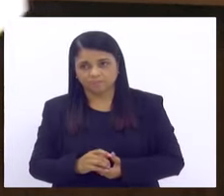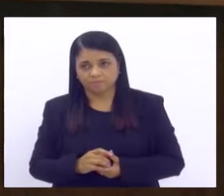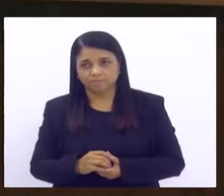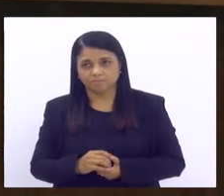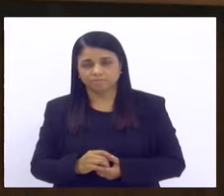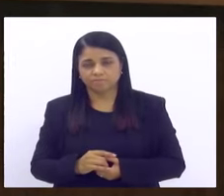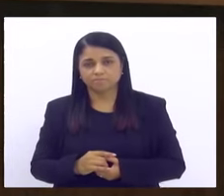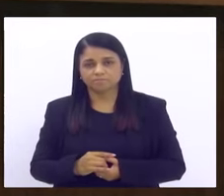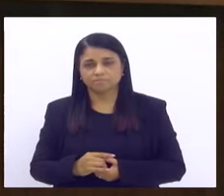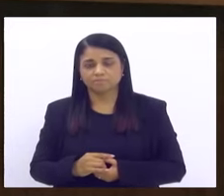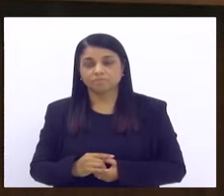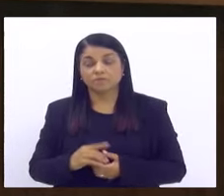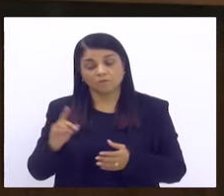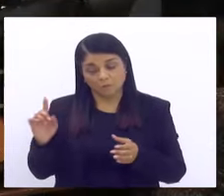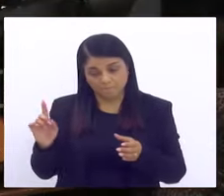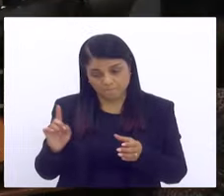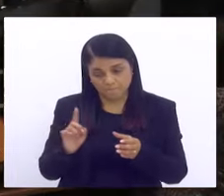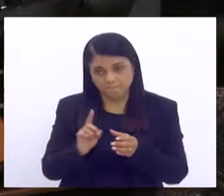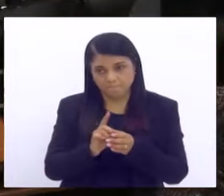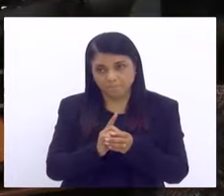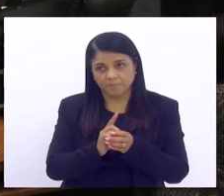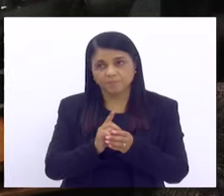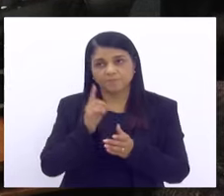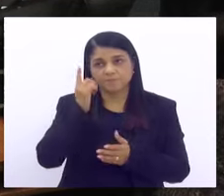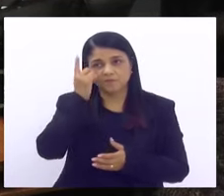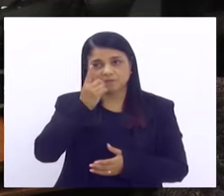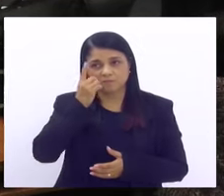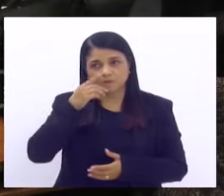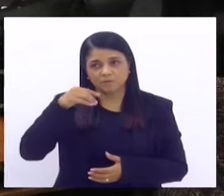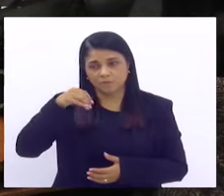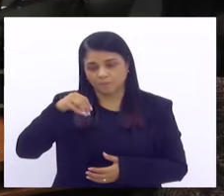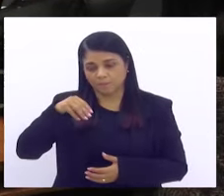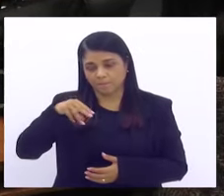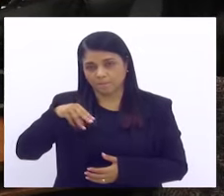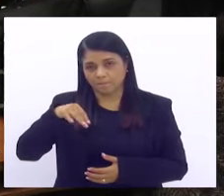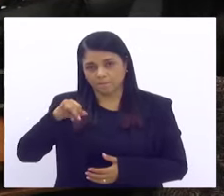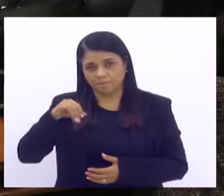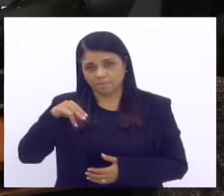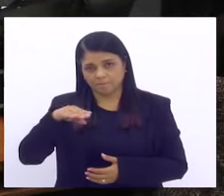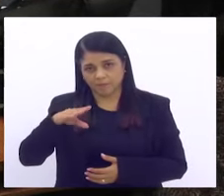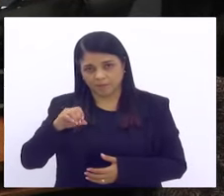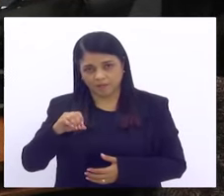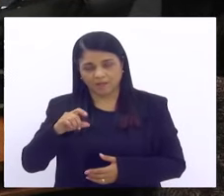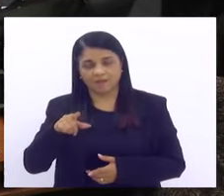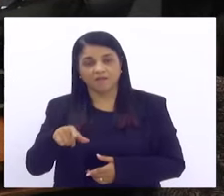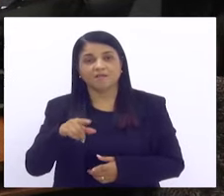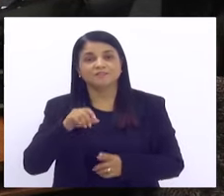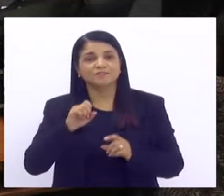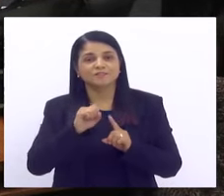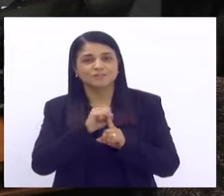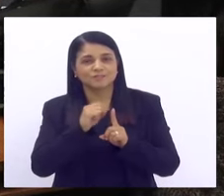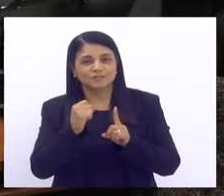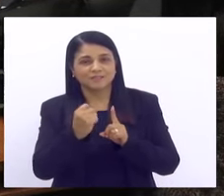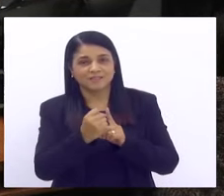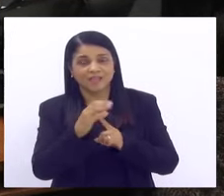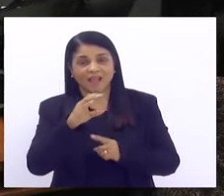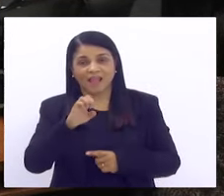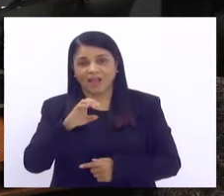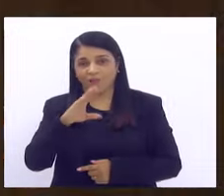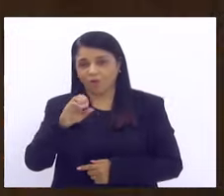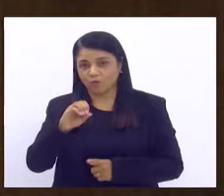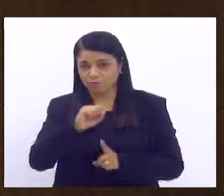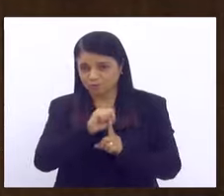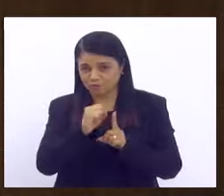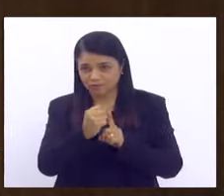Eu vou dar coautoria aqui para o deputado Mink, eco-socialista bem vestido. Vou